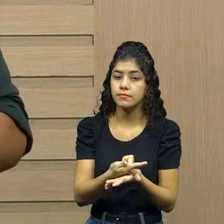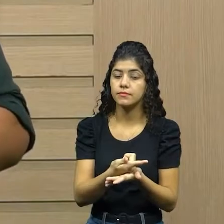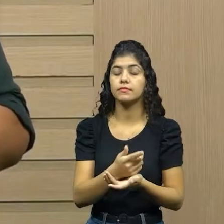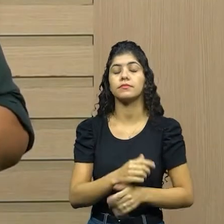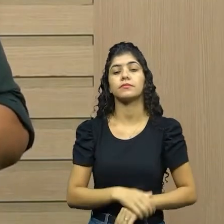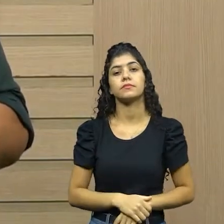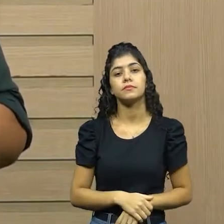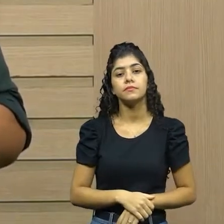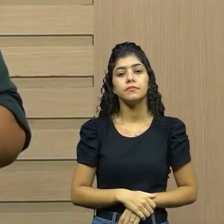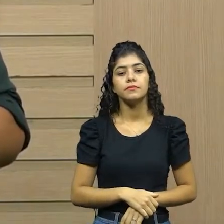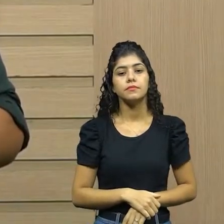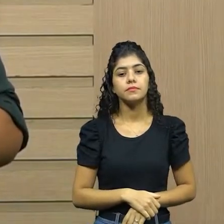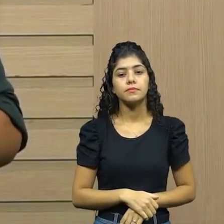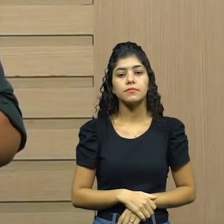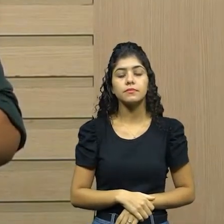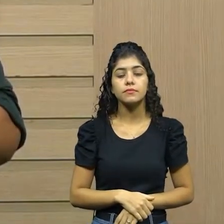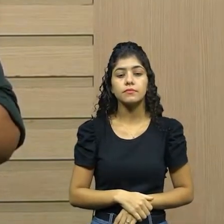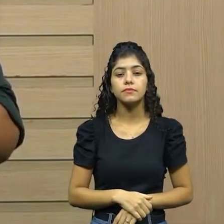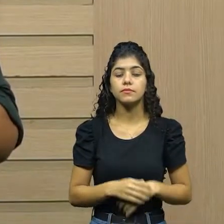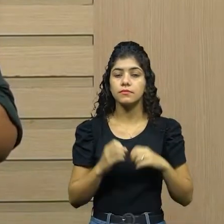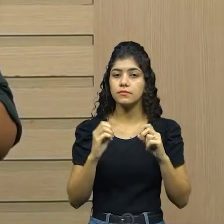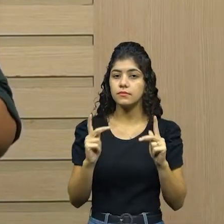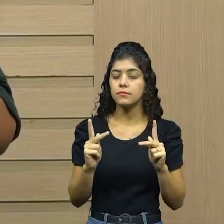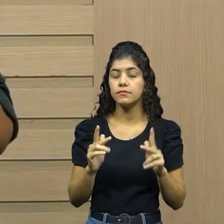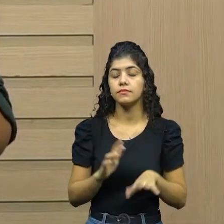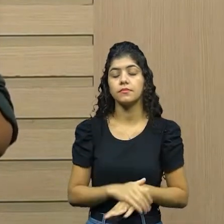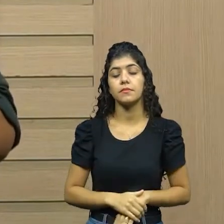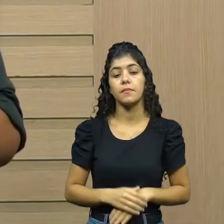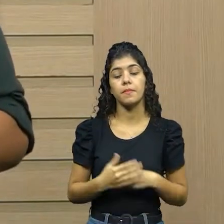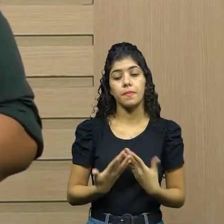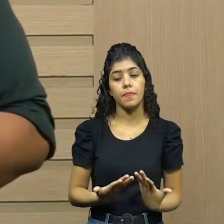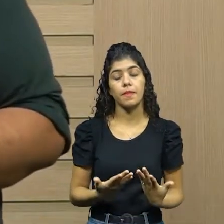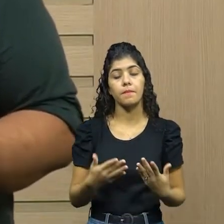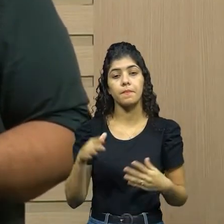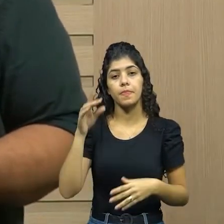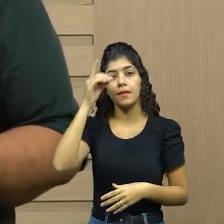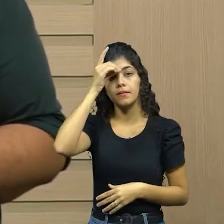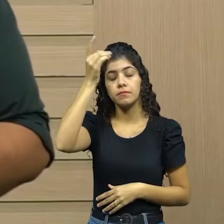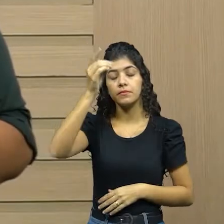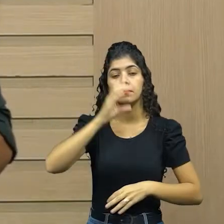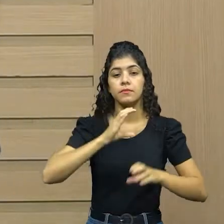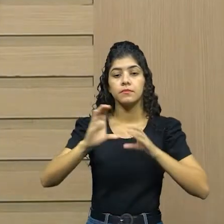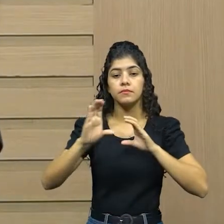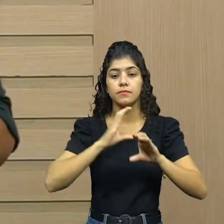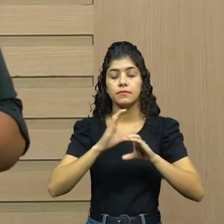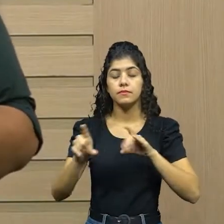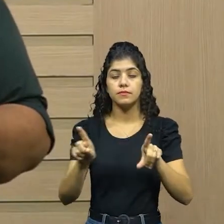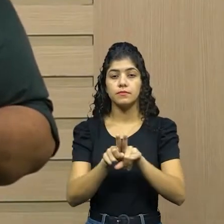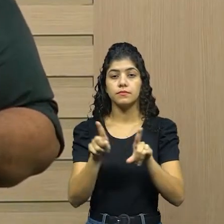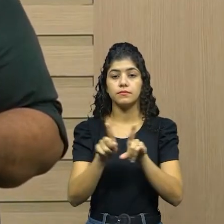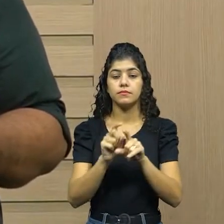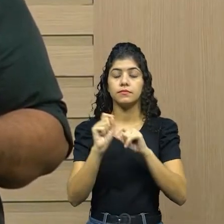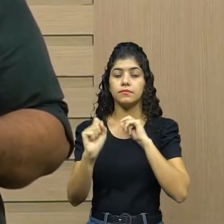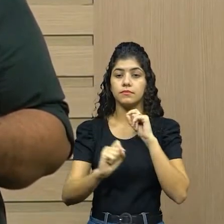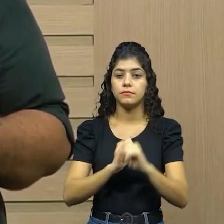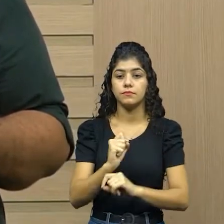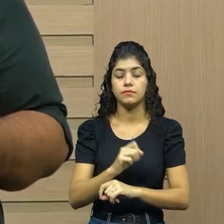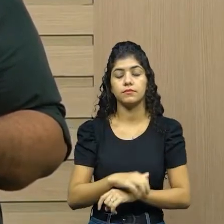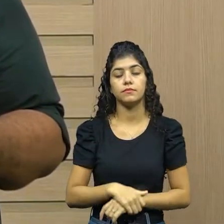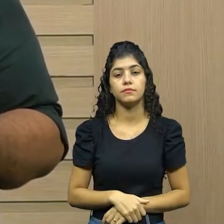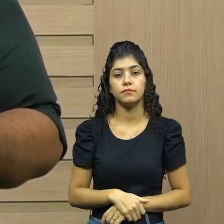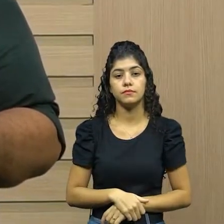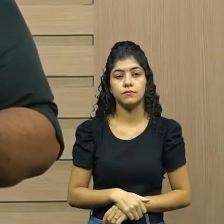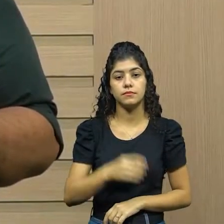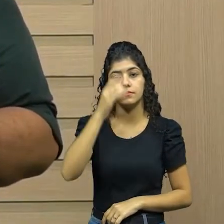pagar, quais são os meios de pagamento, tá certo? Então, essa ideia de comunicação é a ideia